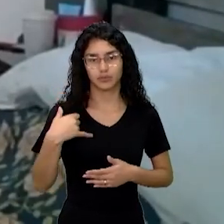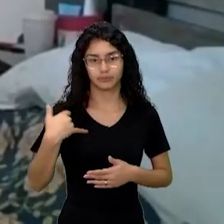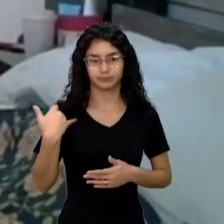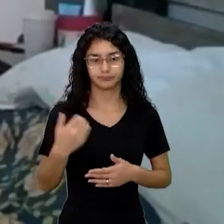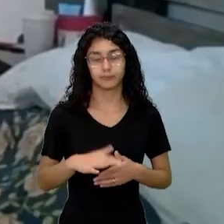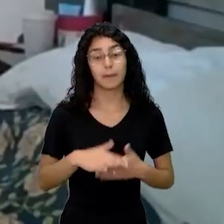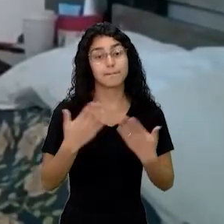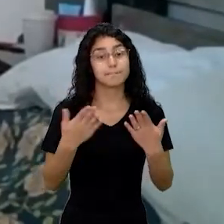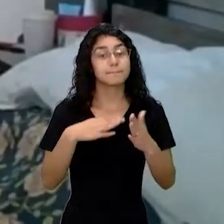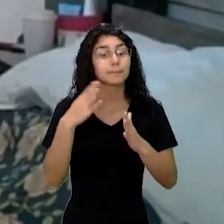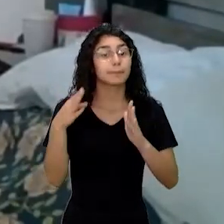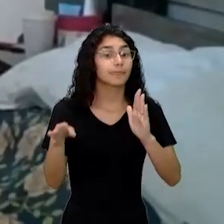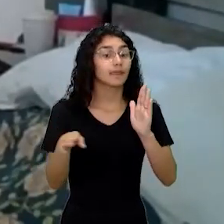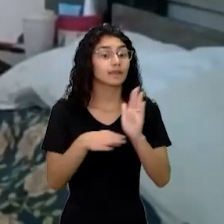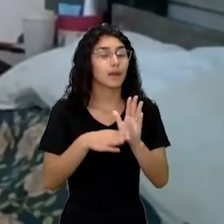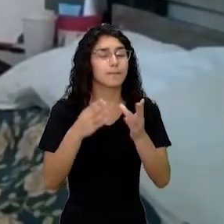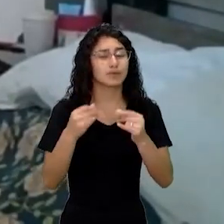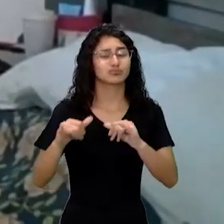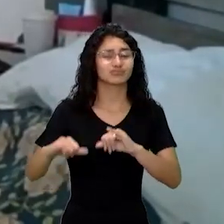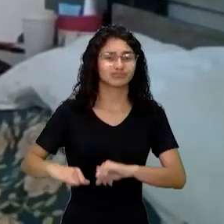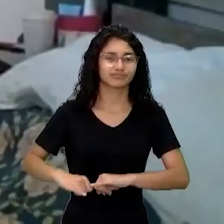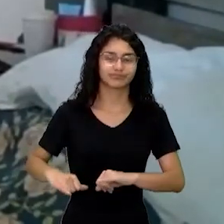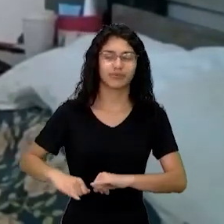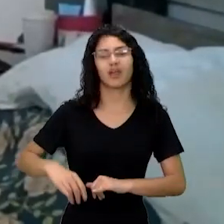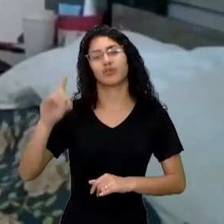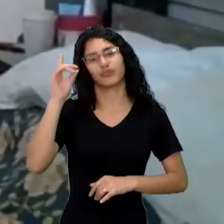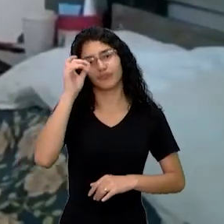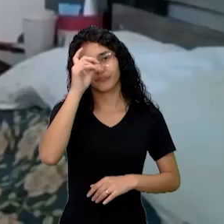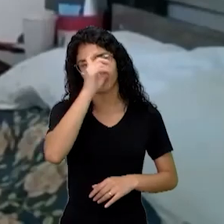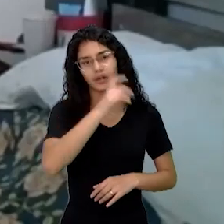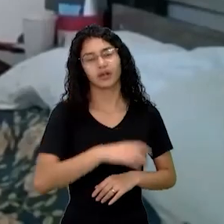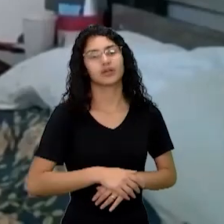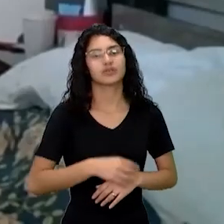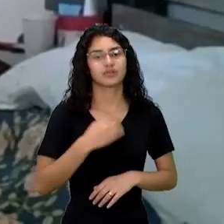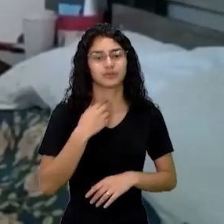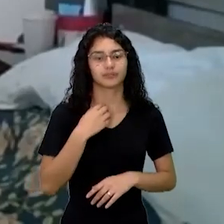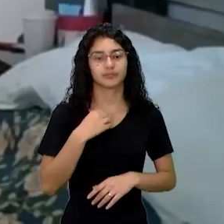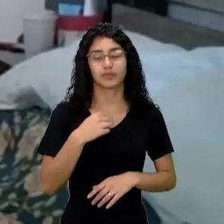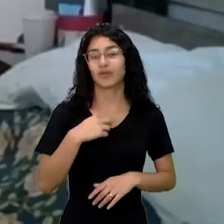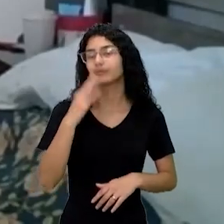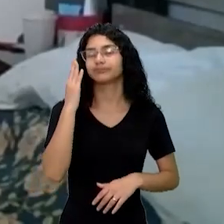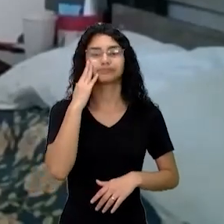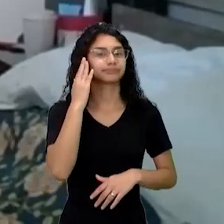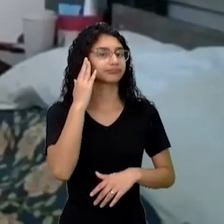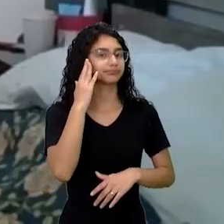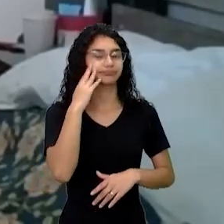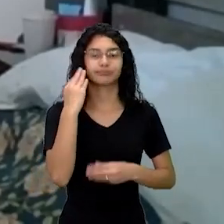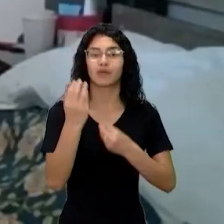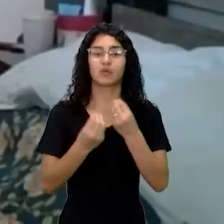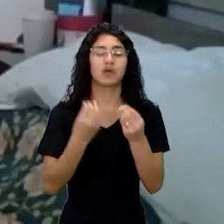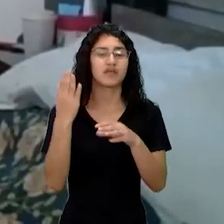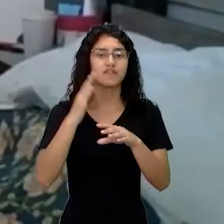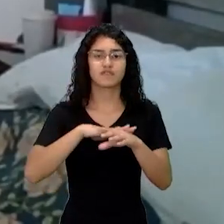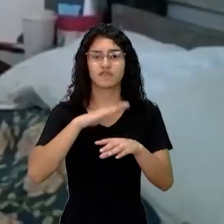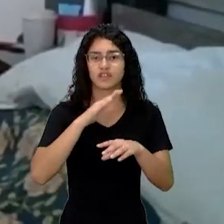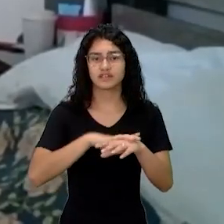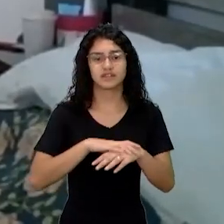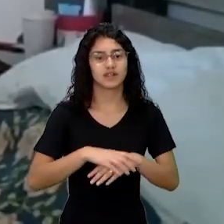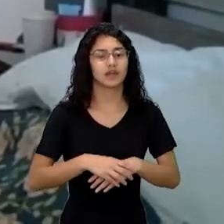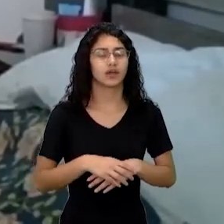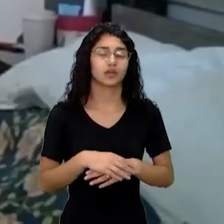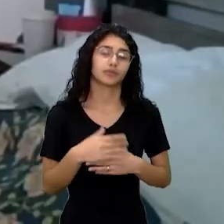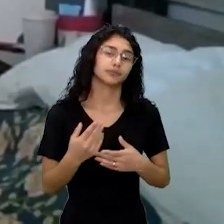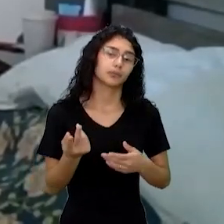Só que até esse ponto aí foi muito sofrimento, foi muito difícil. Eu já não sabia mais o que fazer quando eu busquei